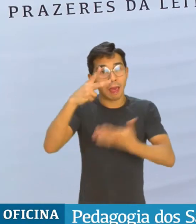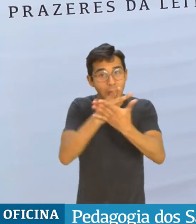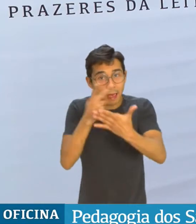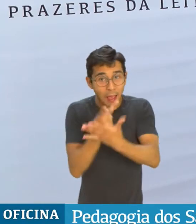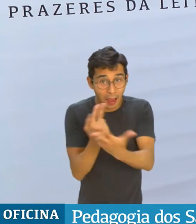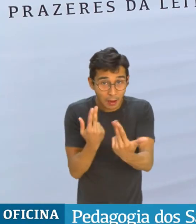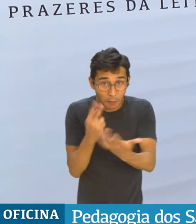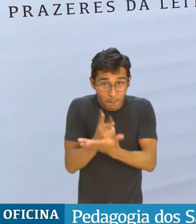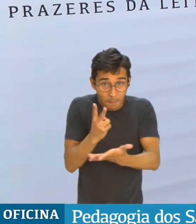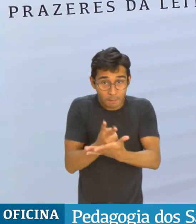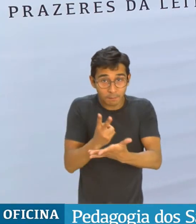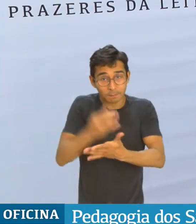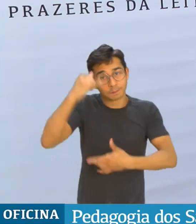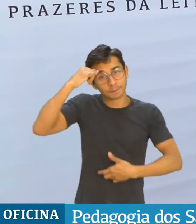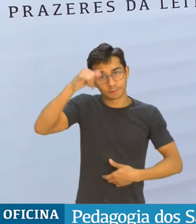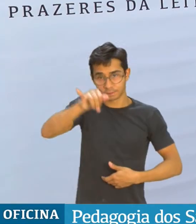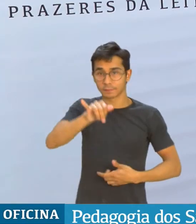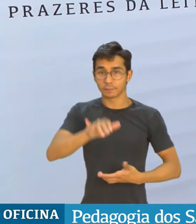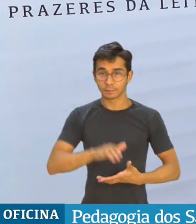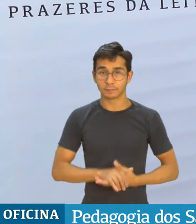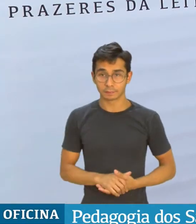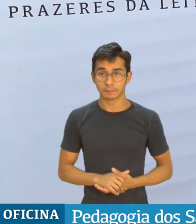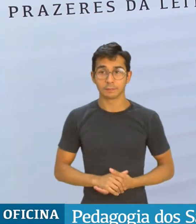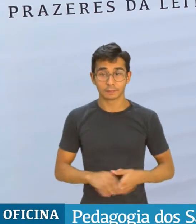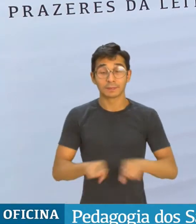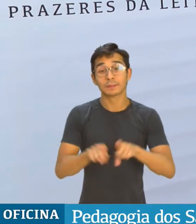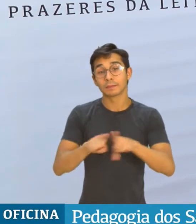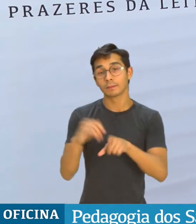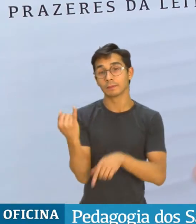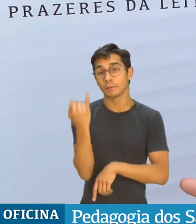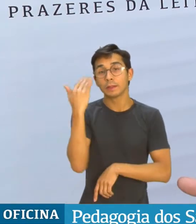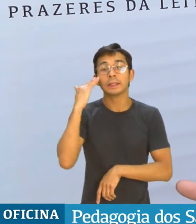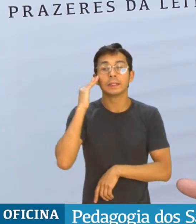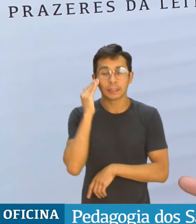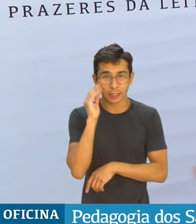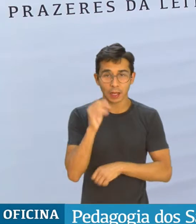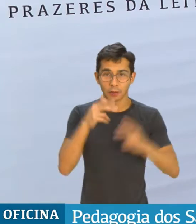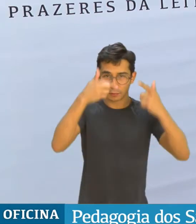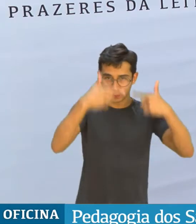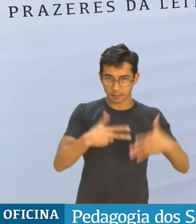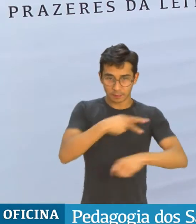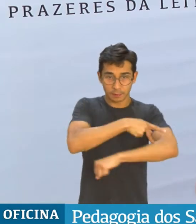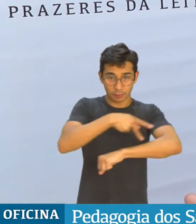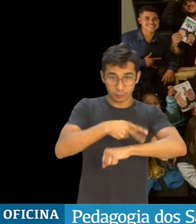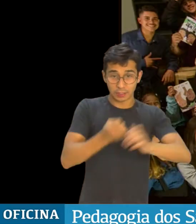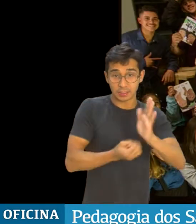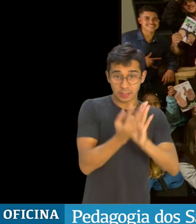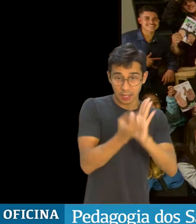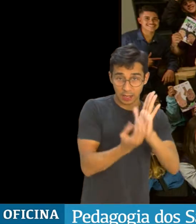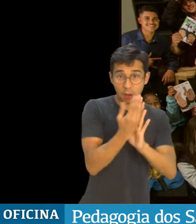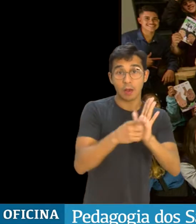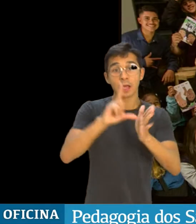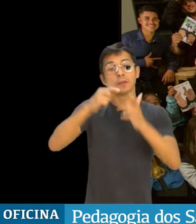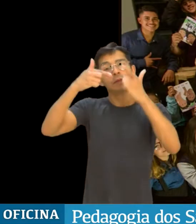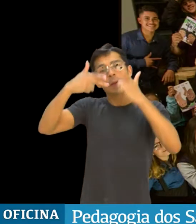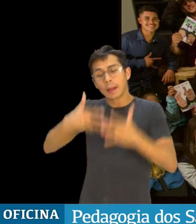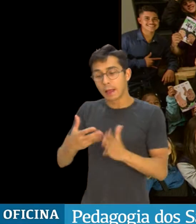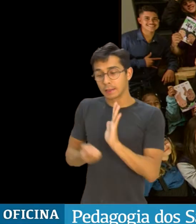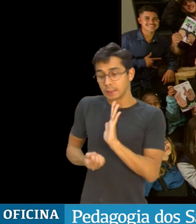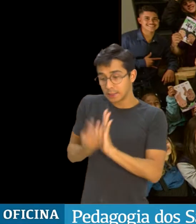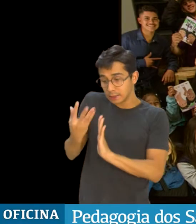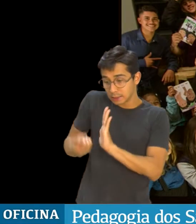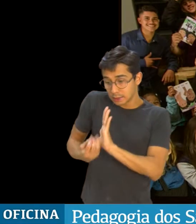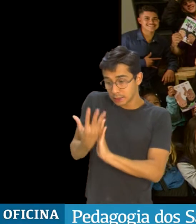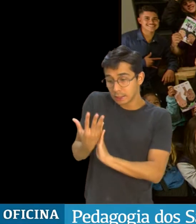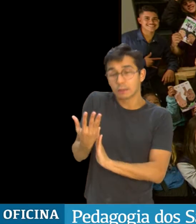E aí entra o que é importante para a gente entender um pouco, antes de falar da pedagogia do sarau, o que é um sarau, né? Quando que começa